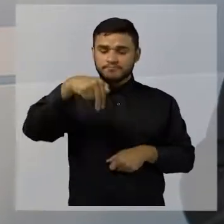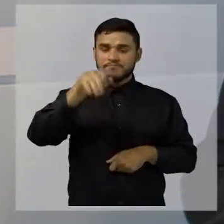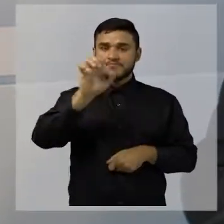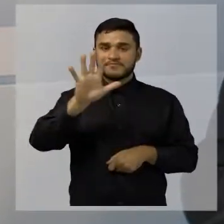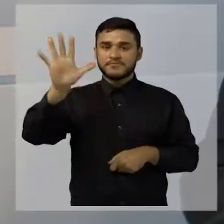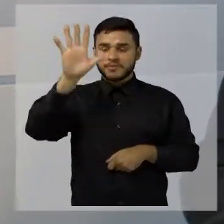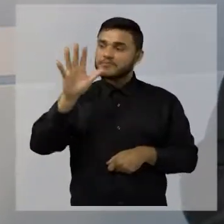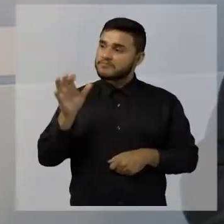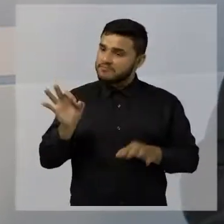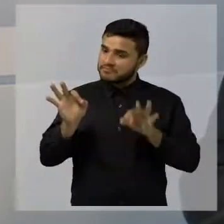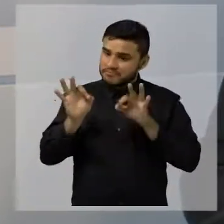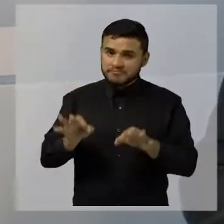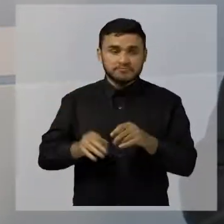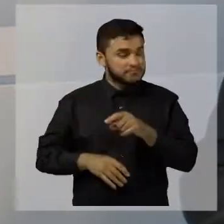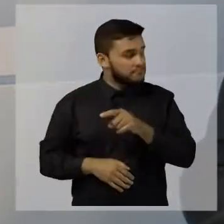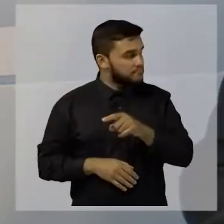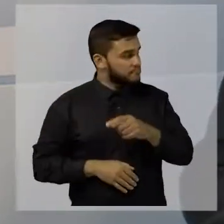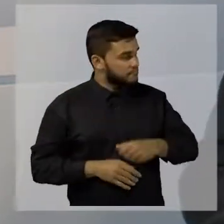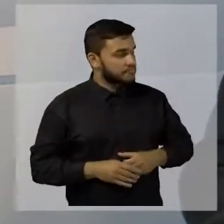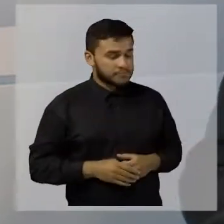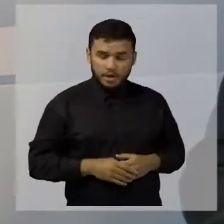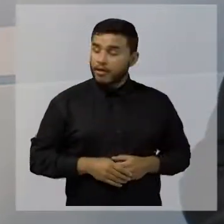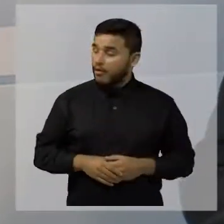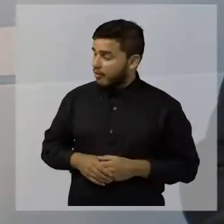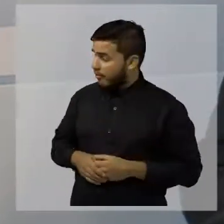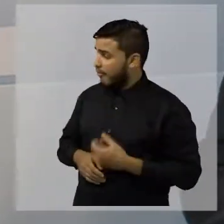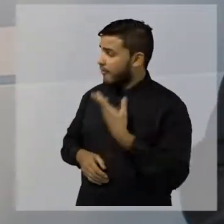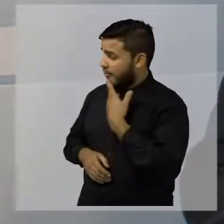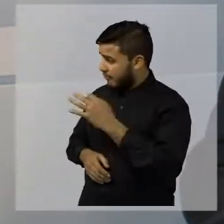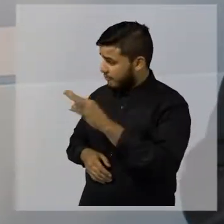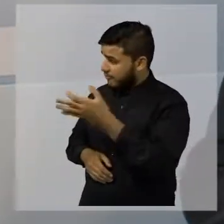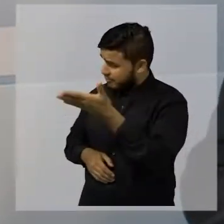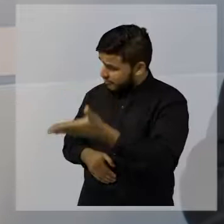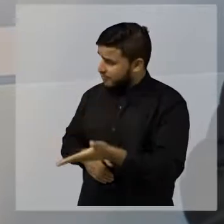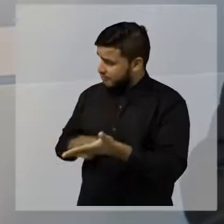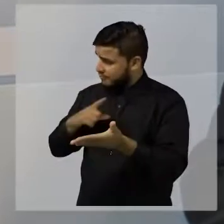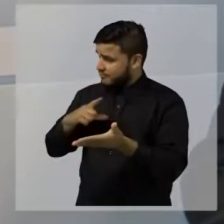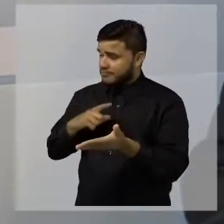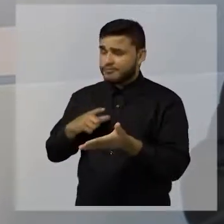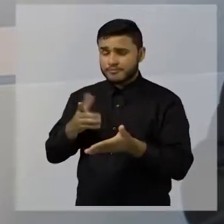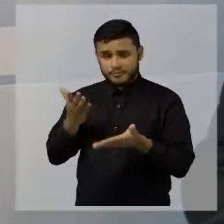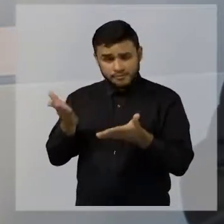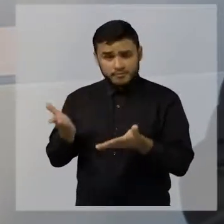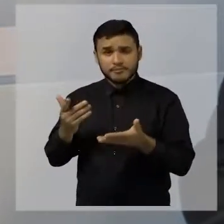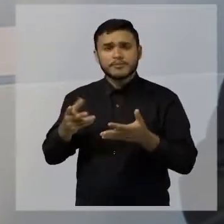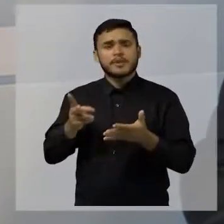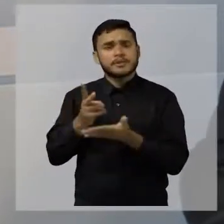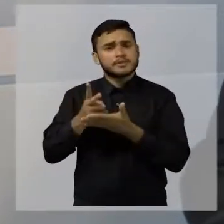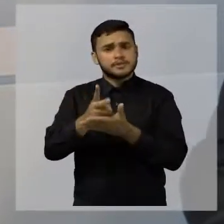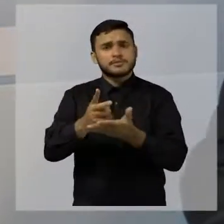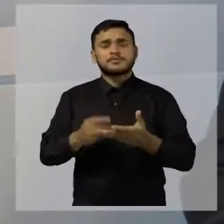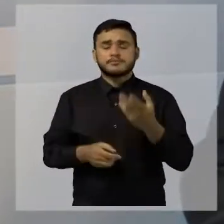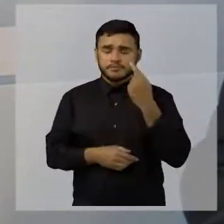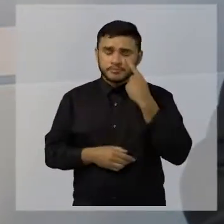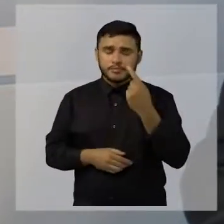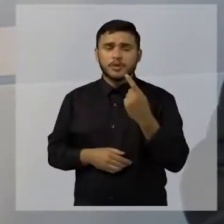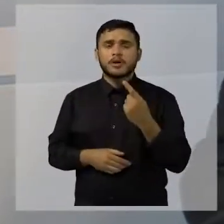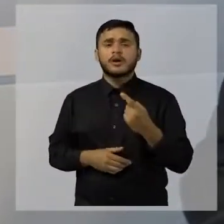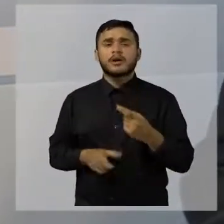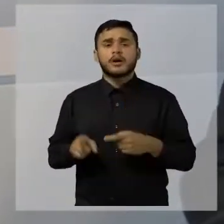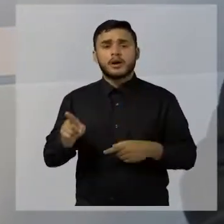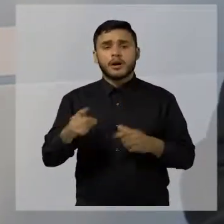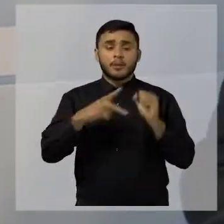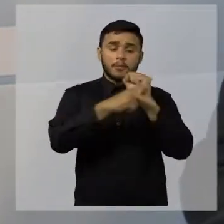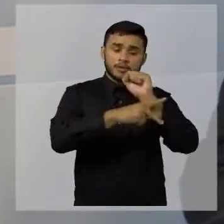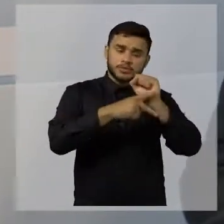é um homem que tem compromisso. Você falou da pastoral ligada à habitação, mas nós temos outro importante também na Igreja de Nazaré, que é a pastoral da